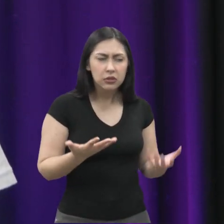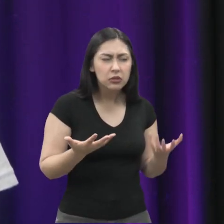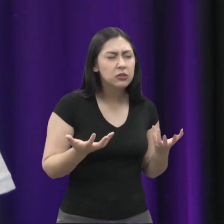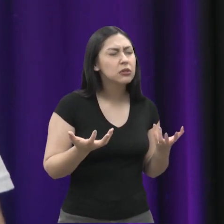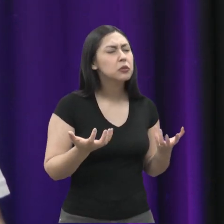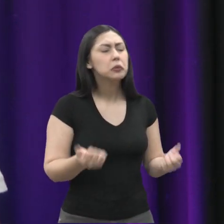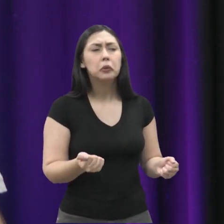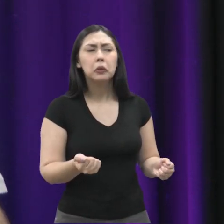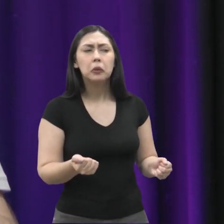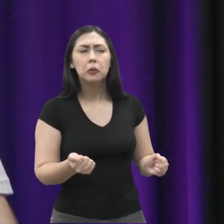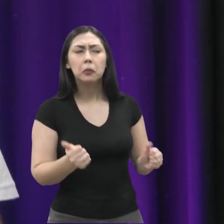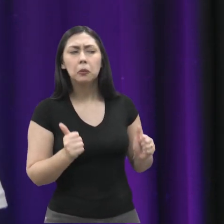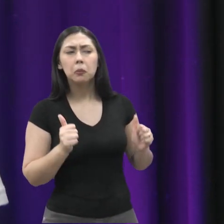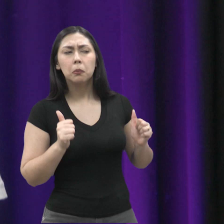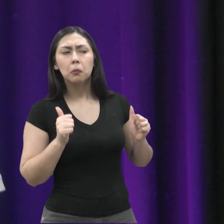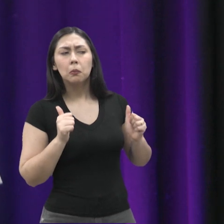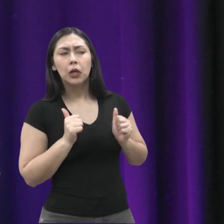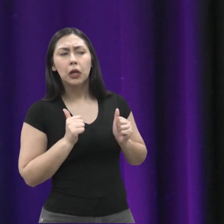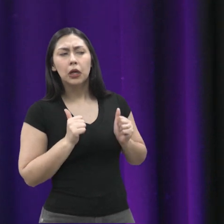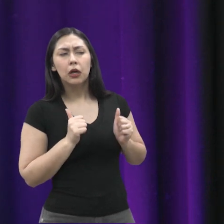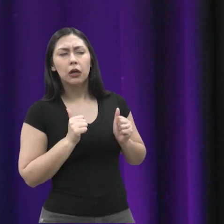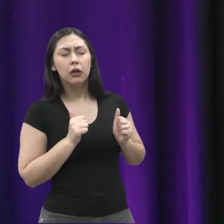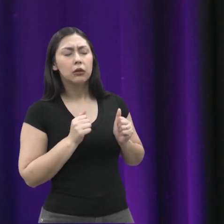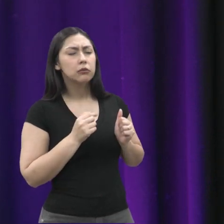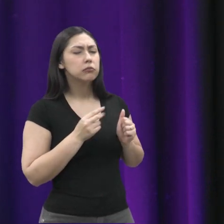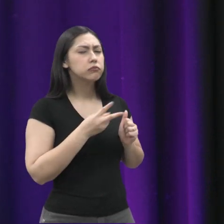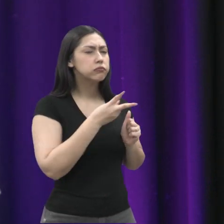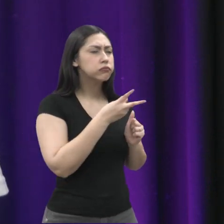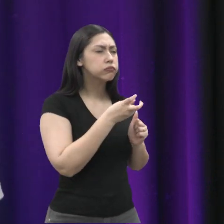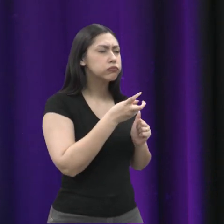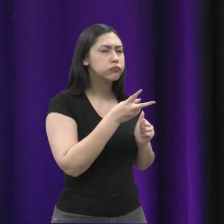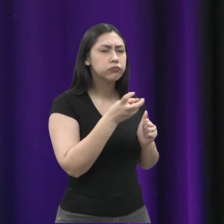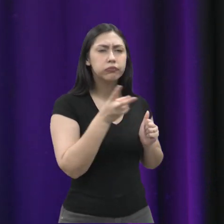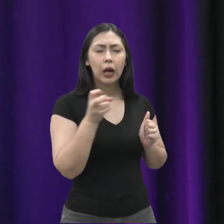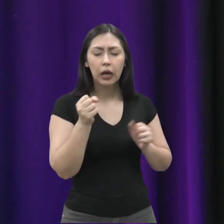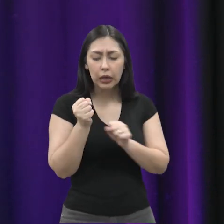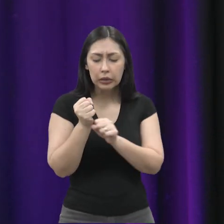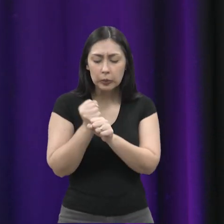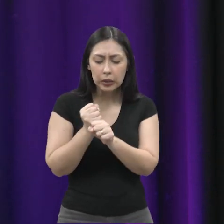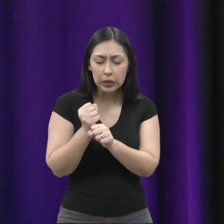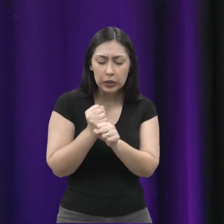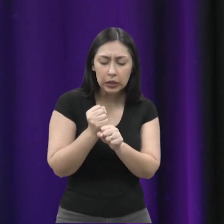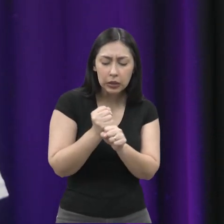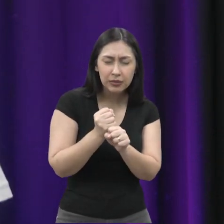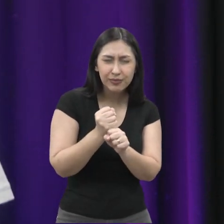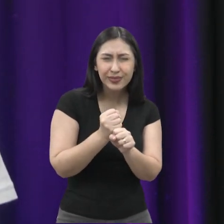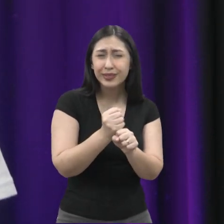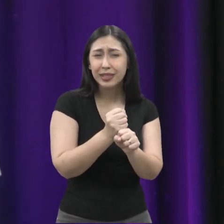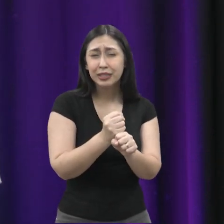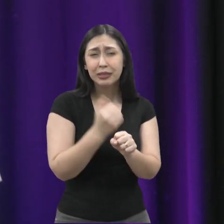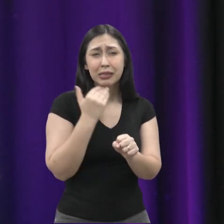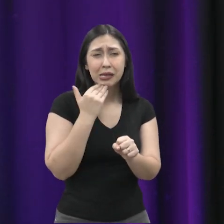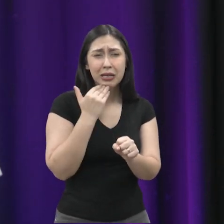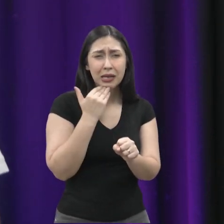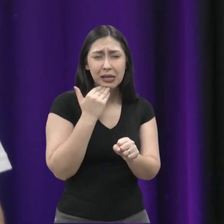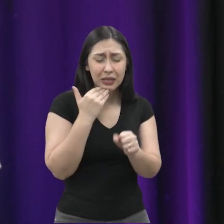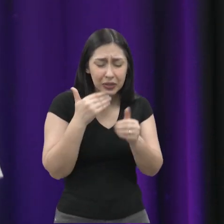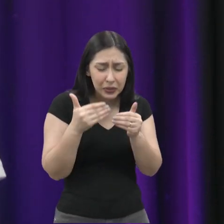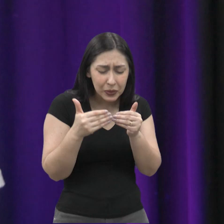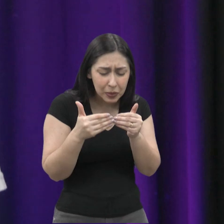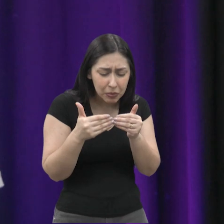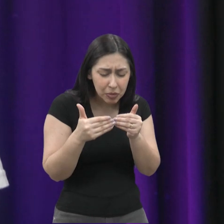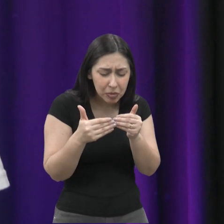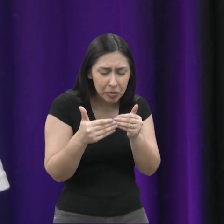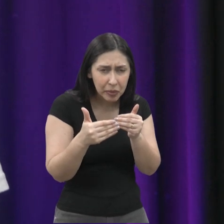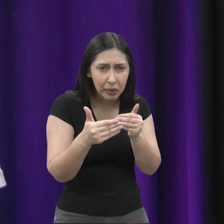passiva, ficou ali esperando, conforme a república nos primeiros anos não se mostrou tão boa, não mudou